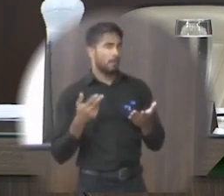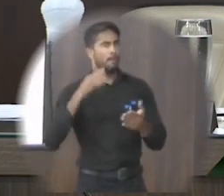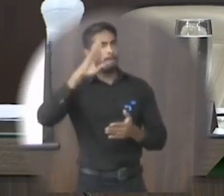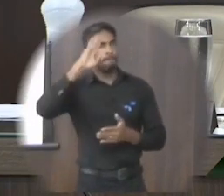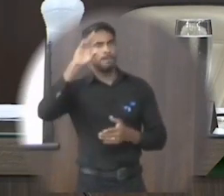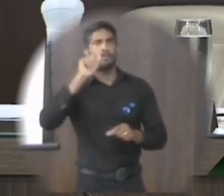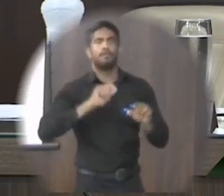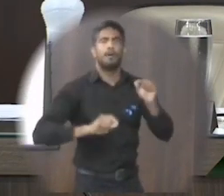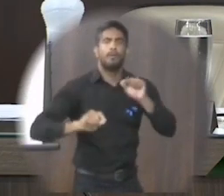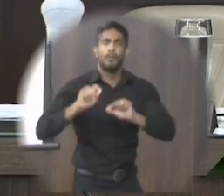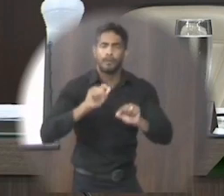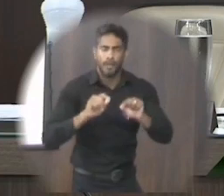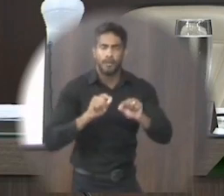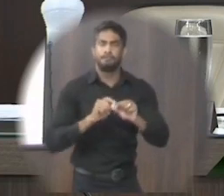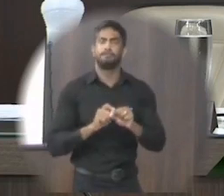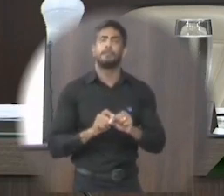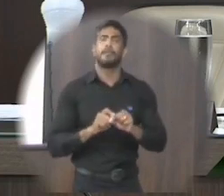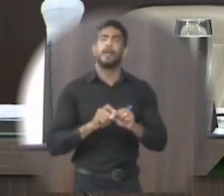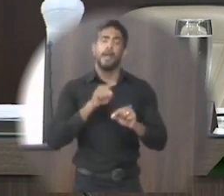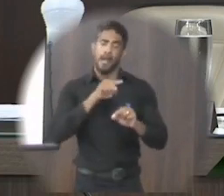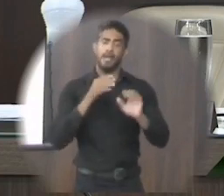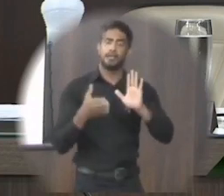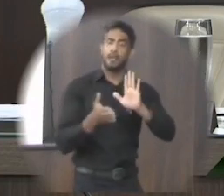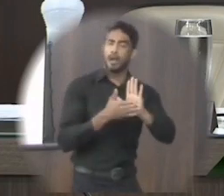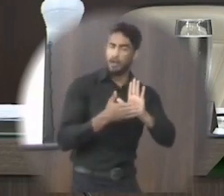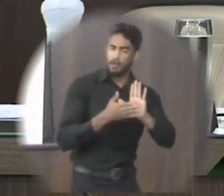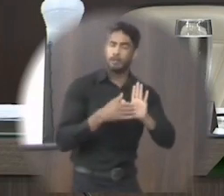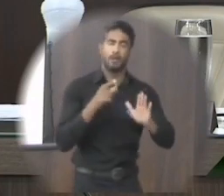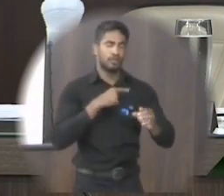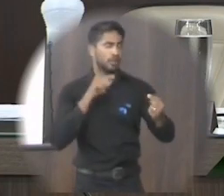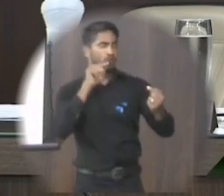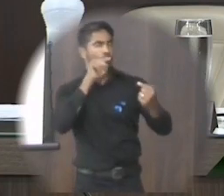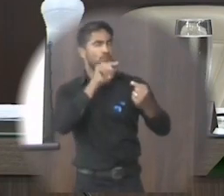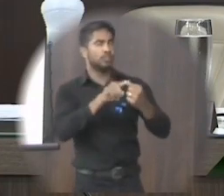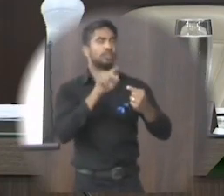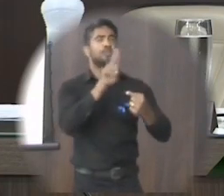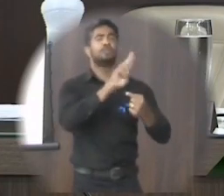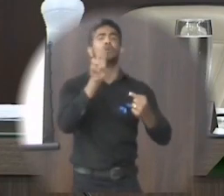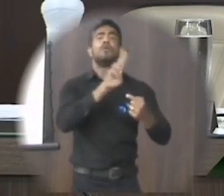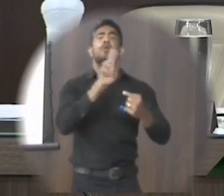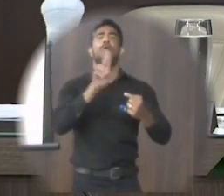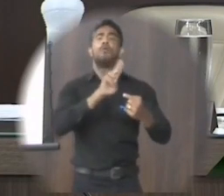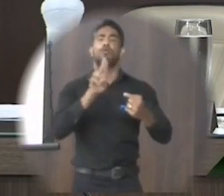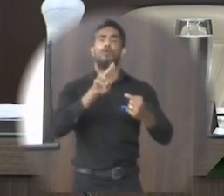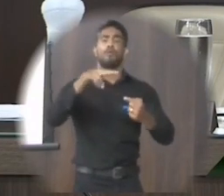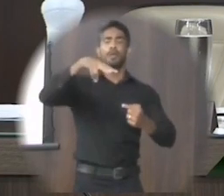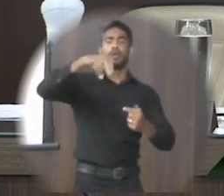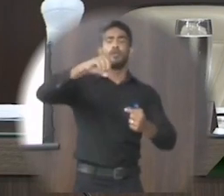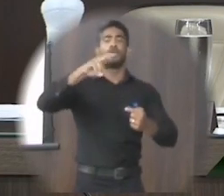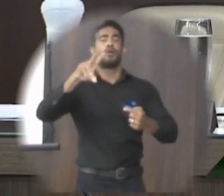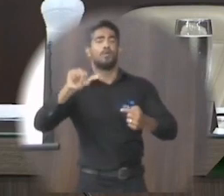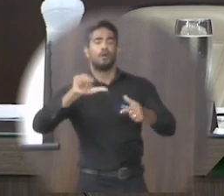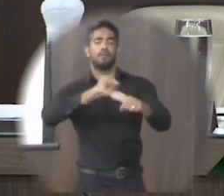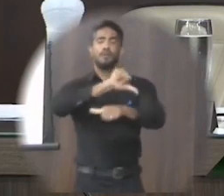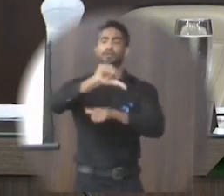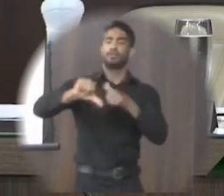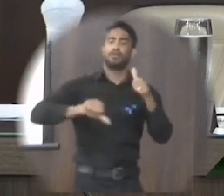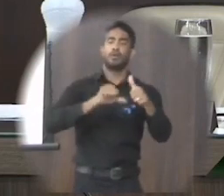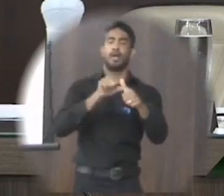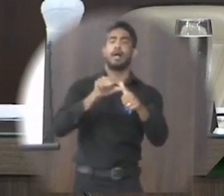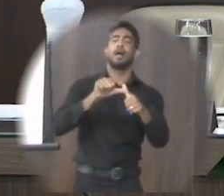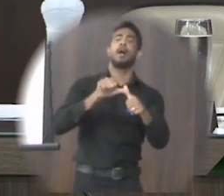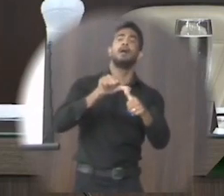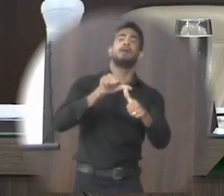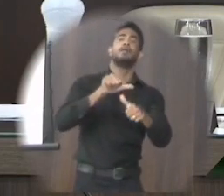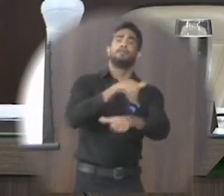Fundamentação: a presente proposição tem como objetivo denominar a Rua Nova, na comunidade